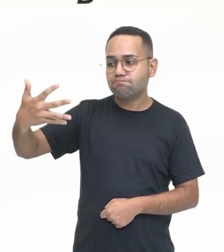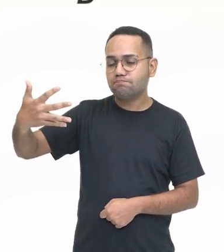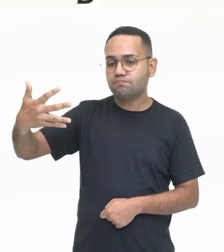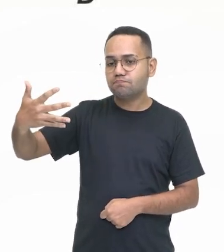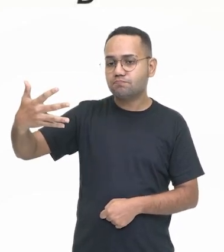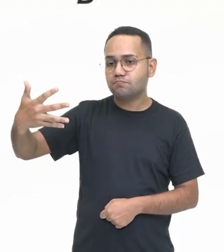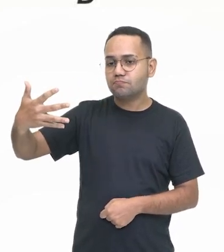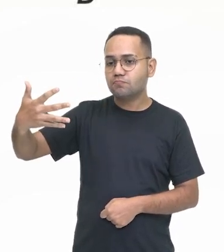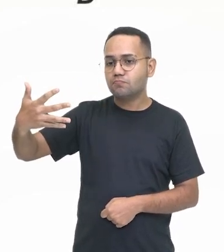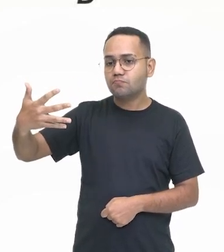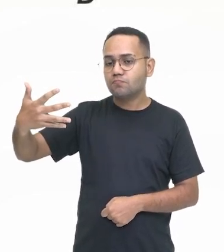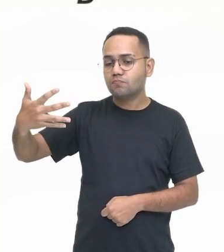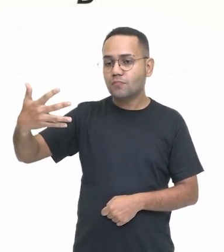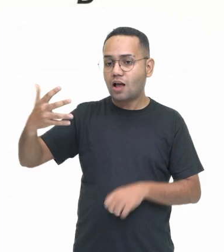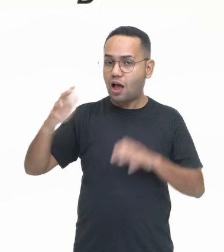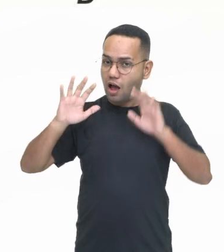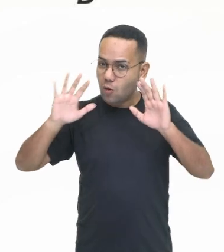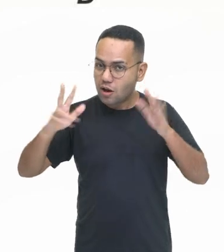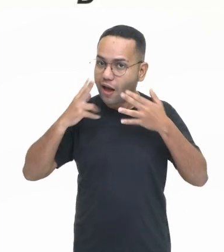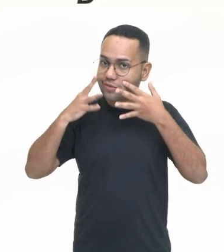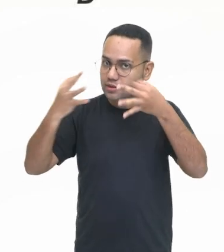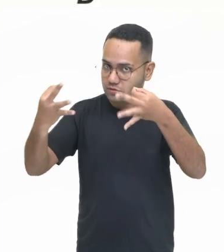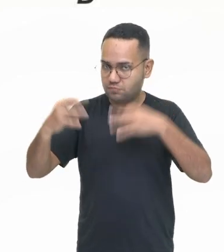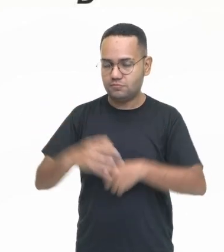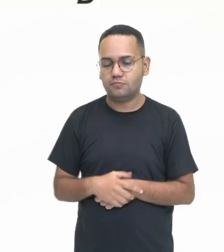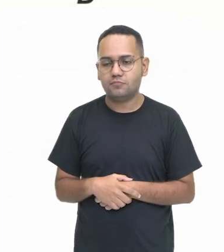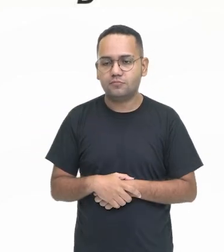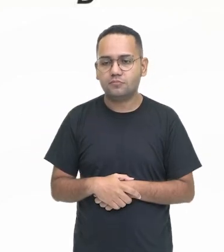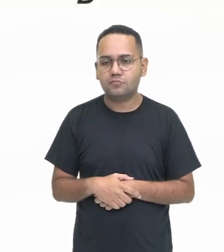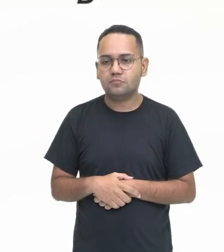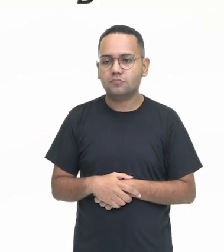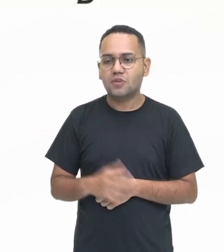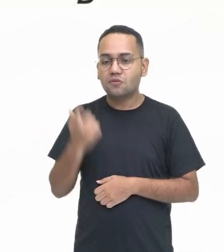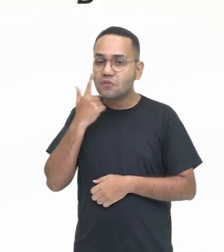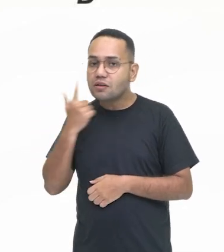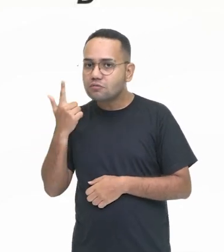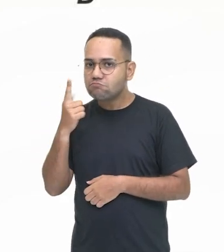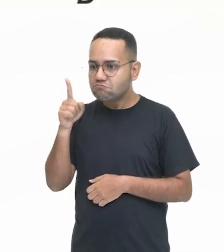E todos os que estão aqui, ó, relacionados com algum elemento de A,